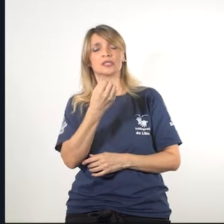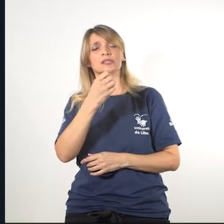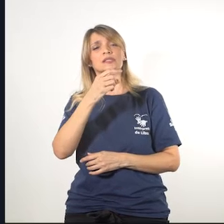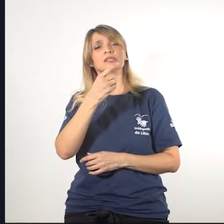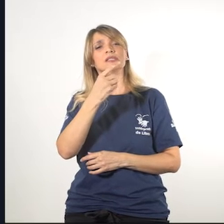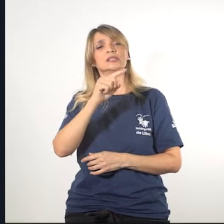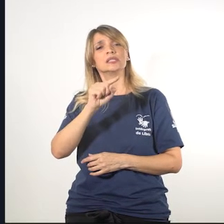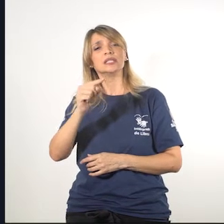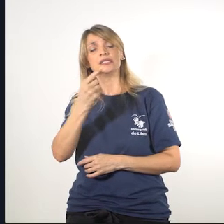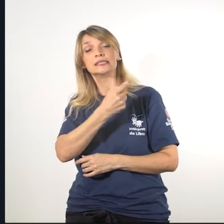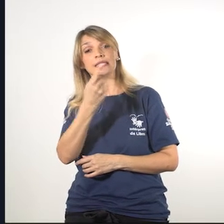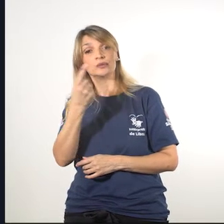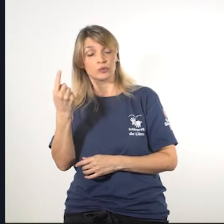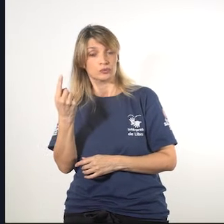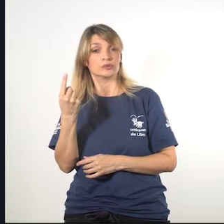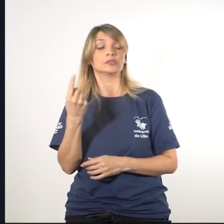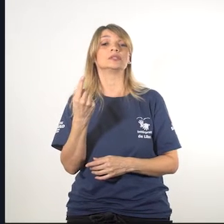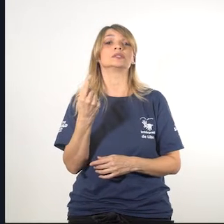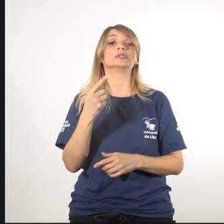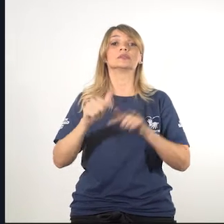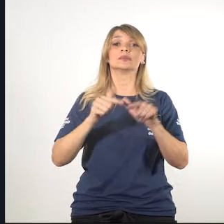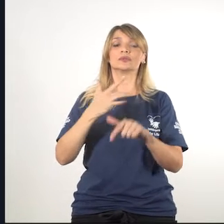866.111, trabalhadores da saúde,